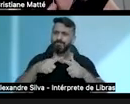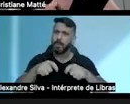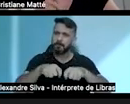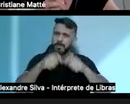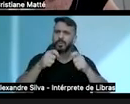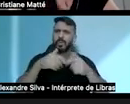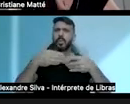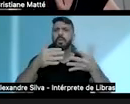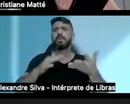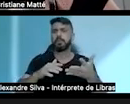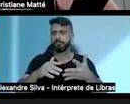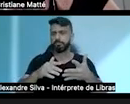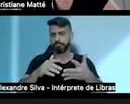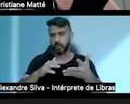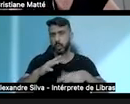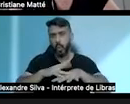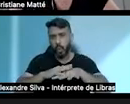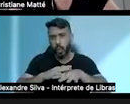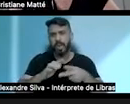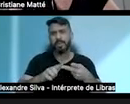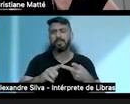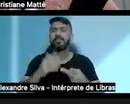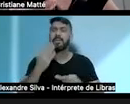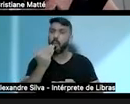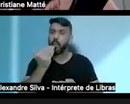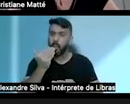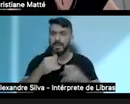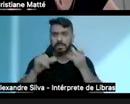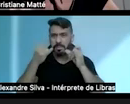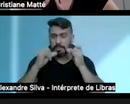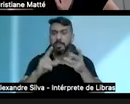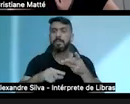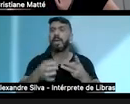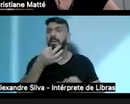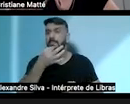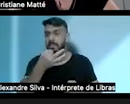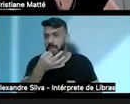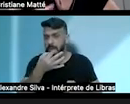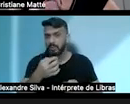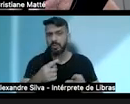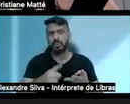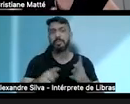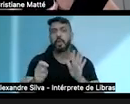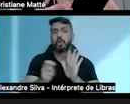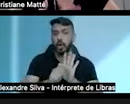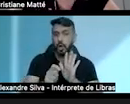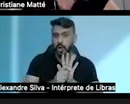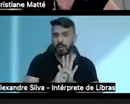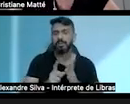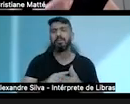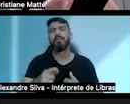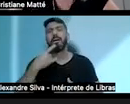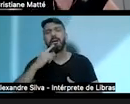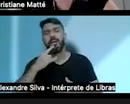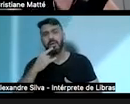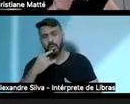de doenças, estresse, como eu falei para vocês, a dieta também é muito importante, mas o uso de medicamentos, o uso de drogas, álcool,